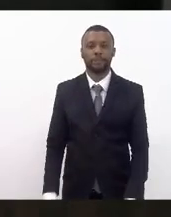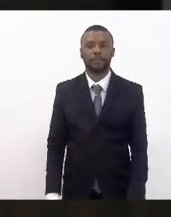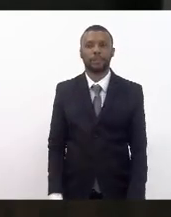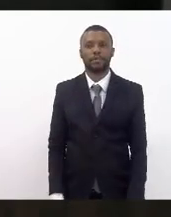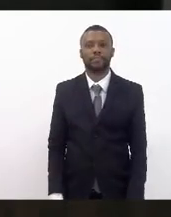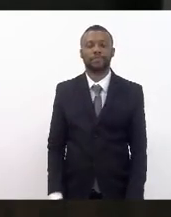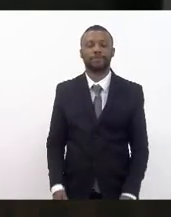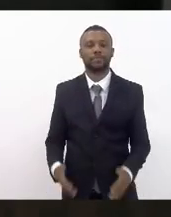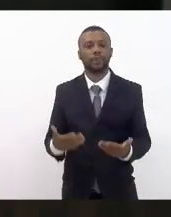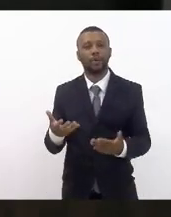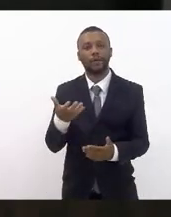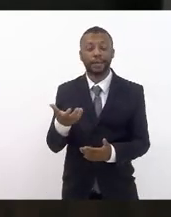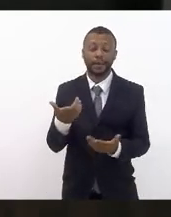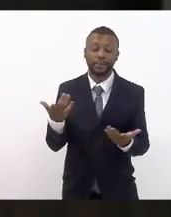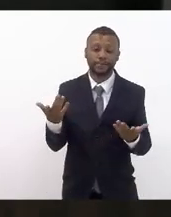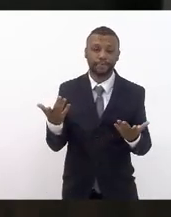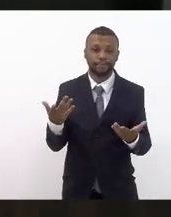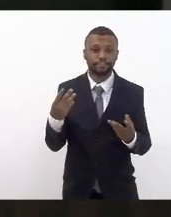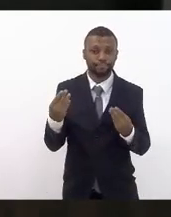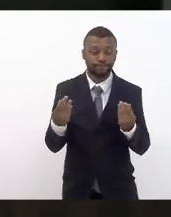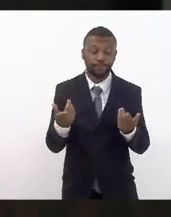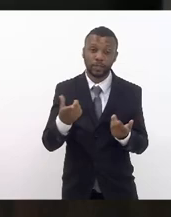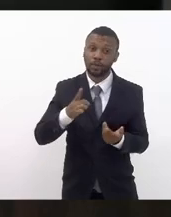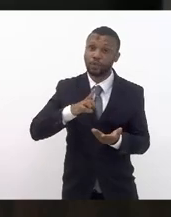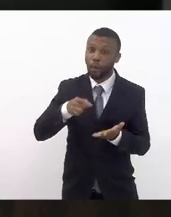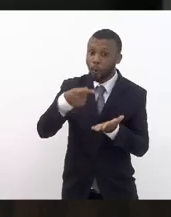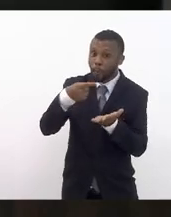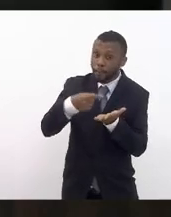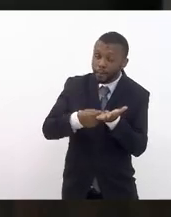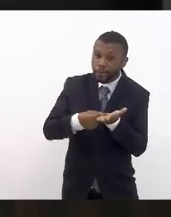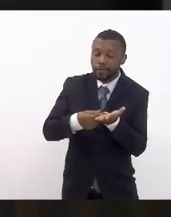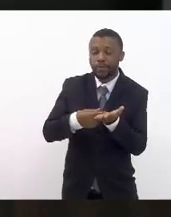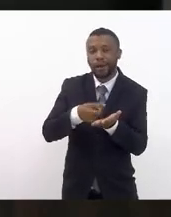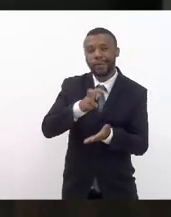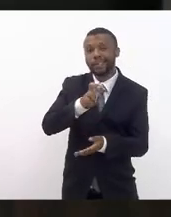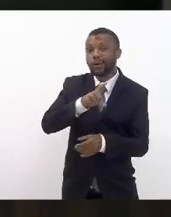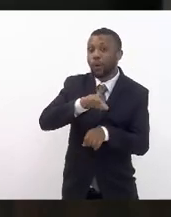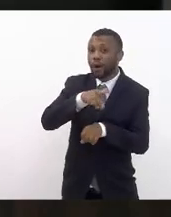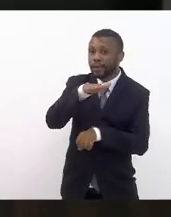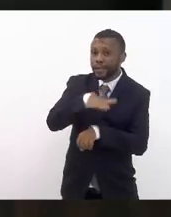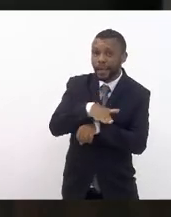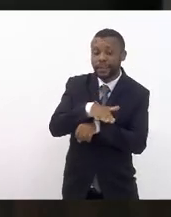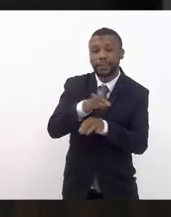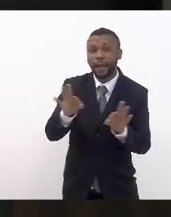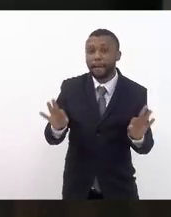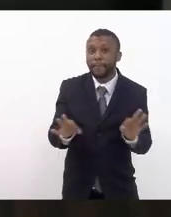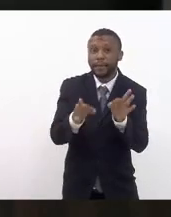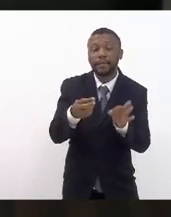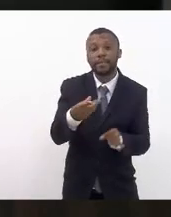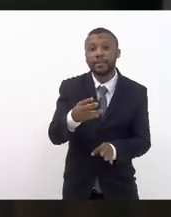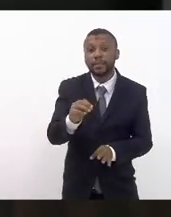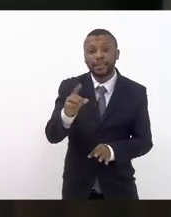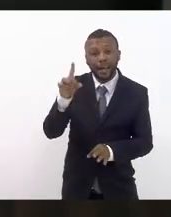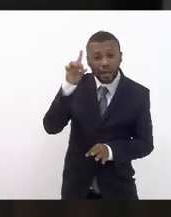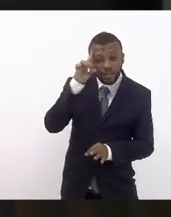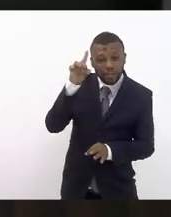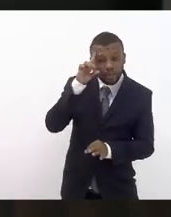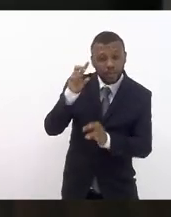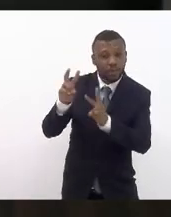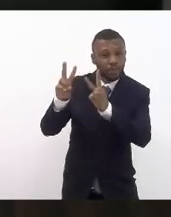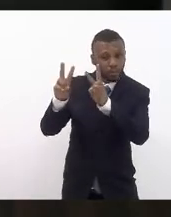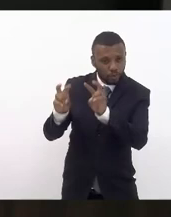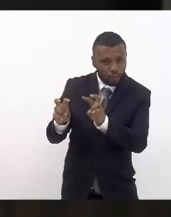eu tenho, quer dizer, tinha um compromisso às 17 horas, que é a missa de 30 dias em relação a